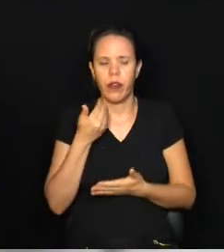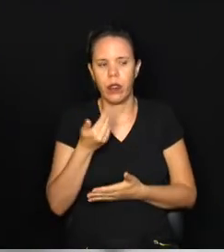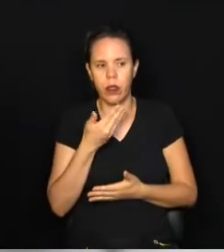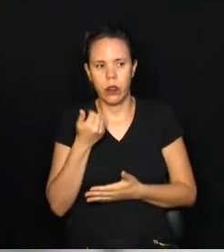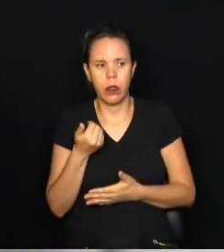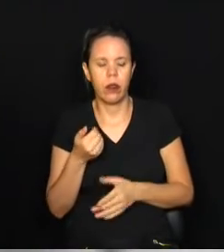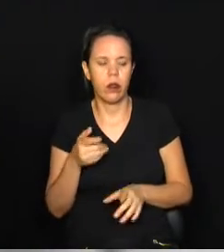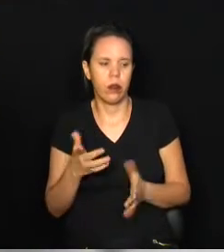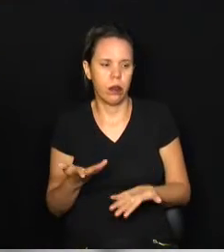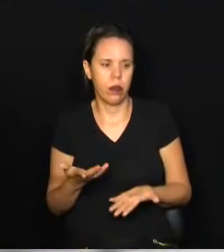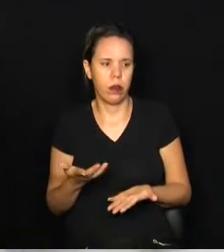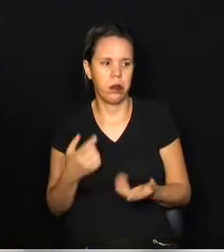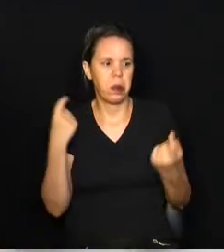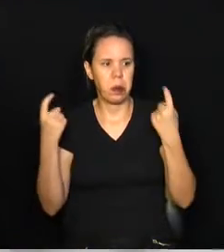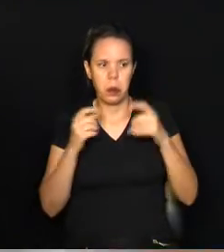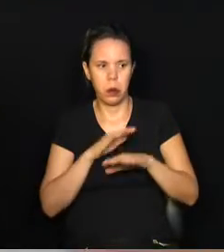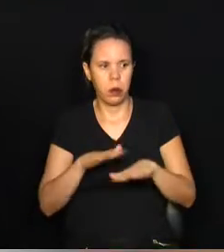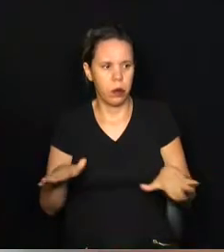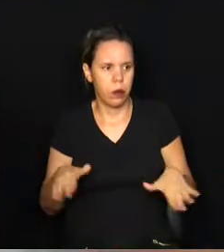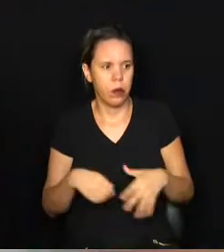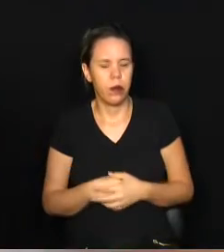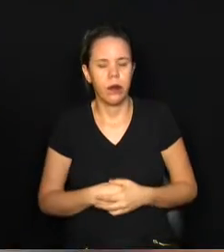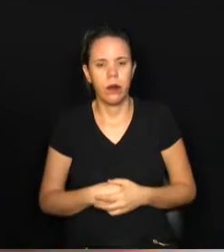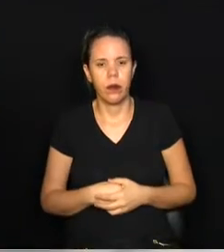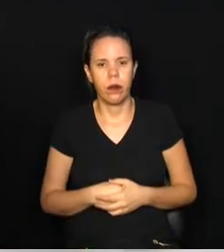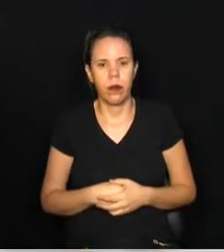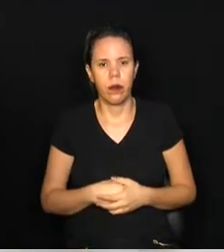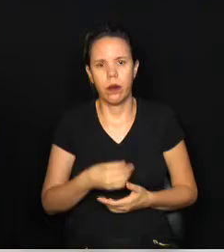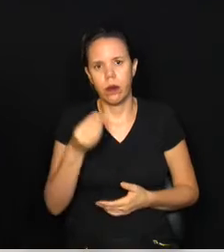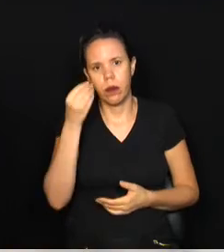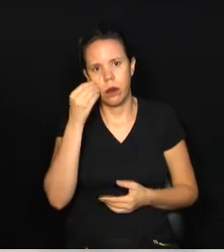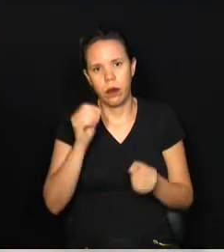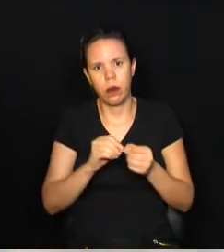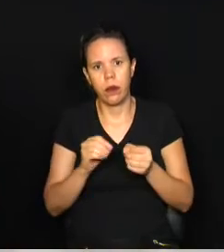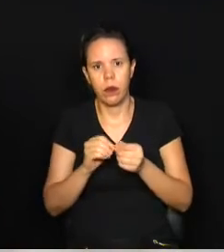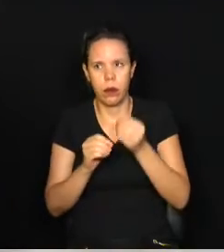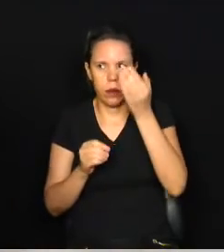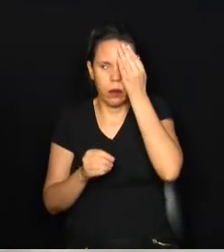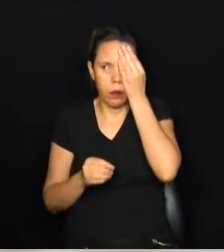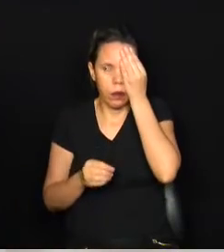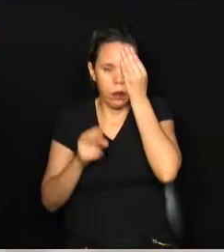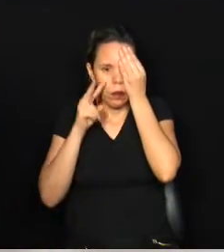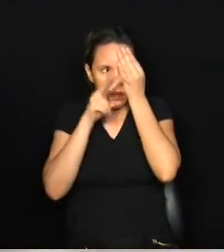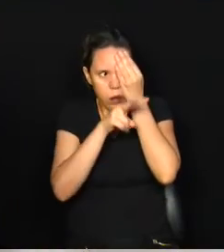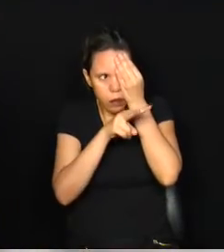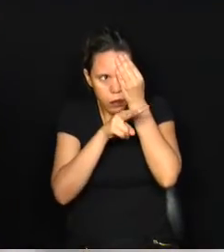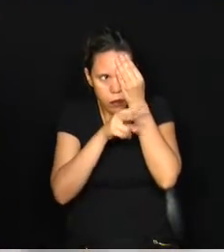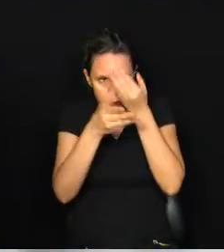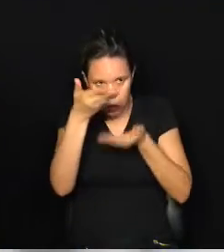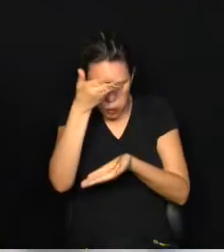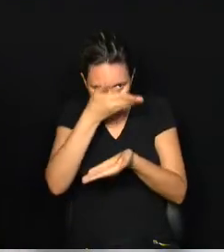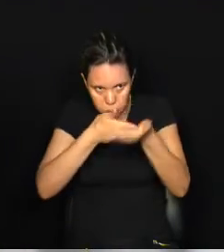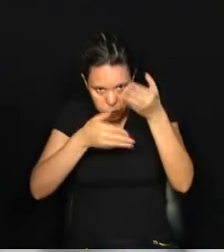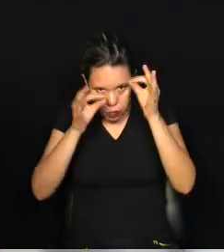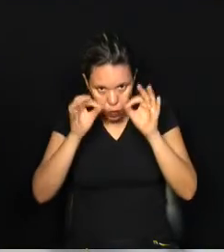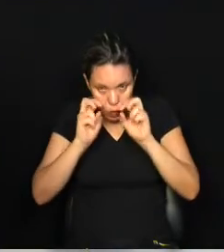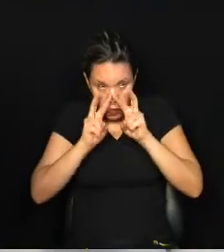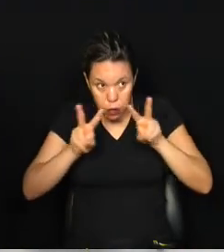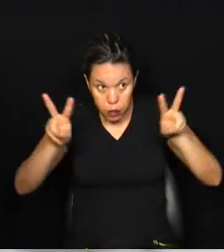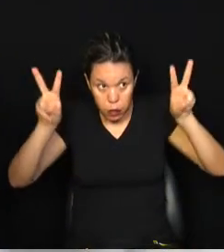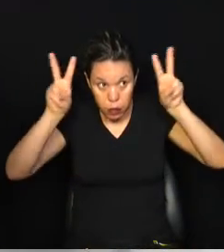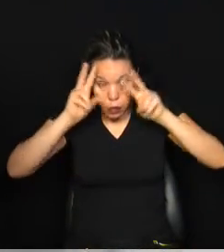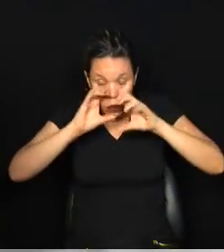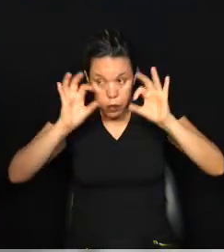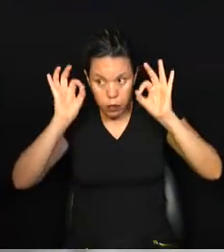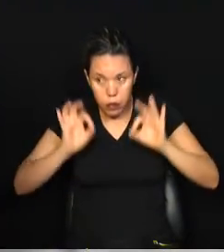mães não têm nenhuma preocupação de fazer um teste para saber se a criança está realmente interagindo, está vendo o que